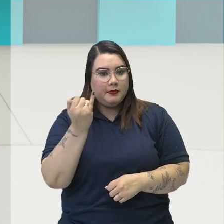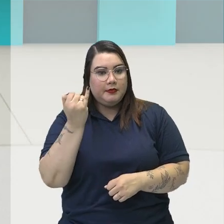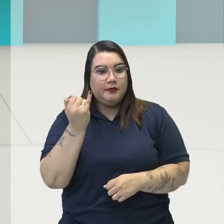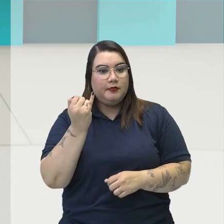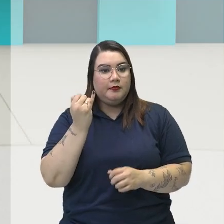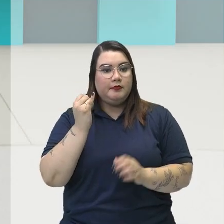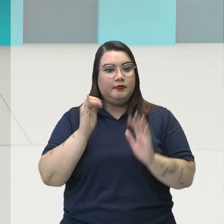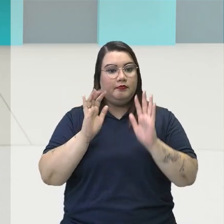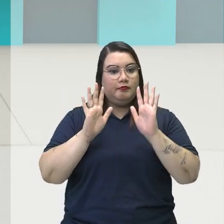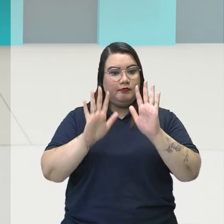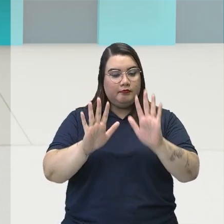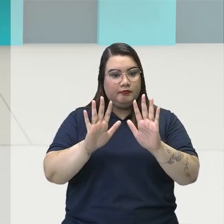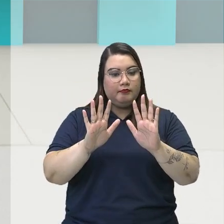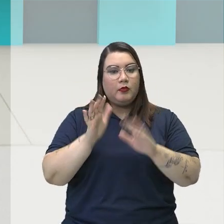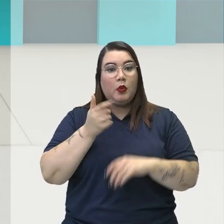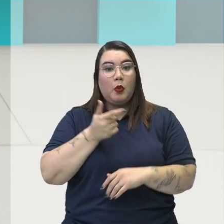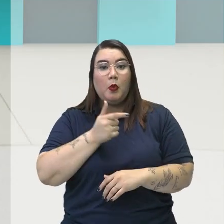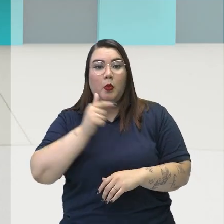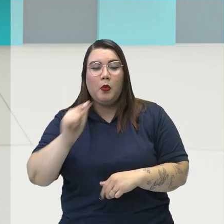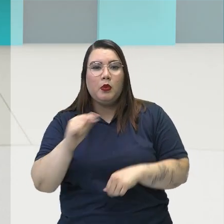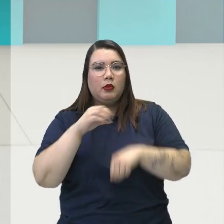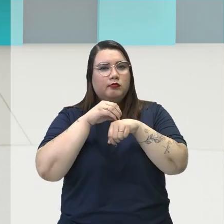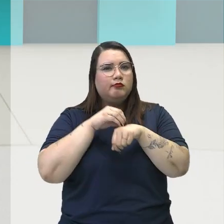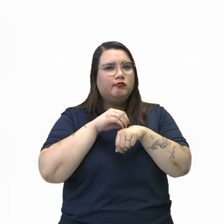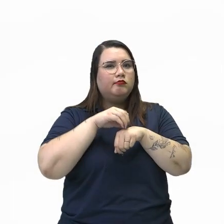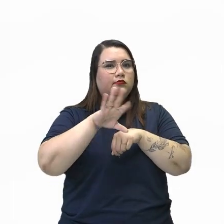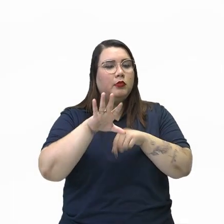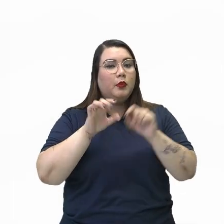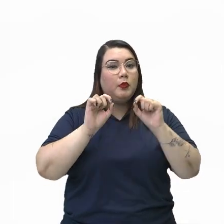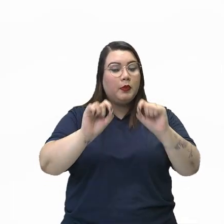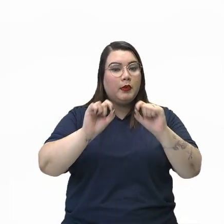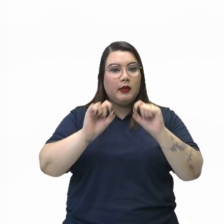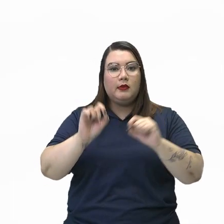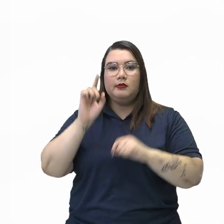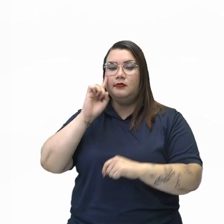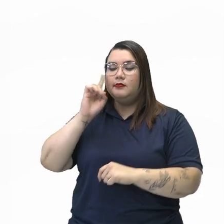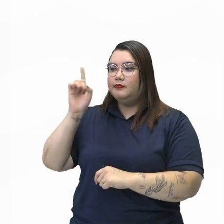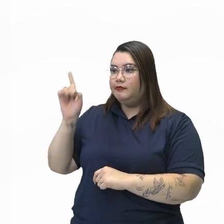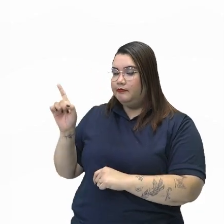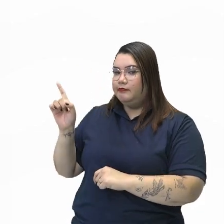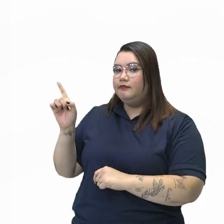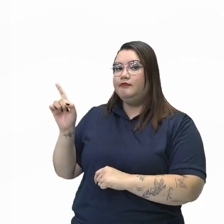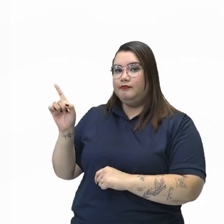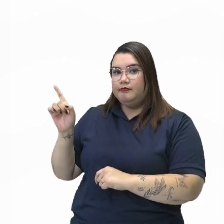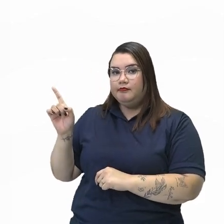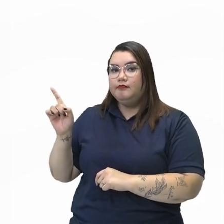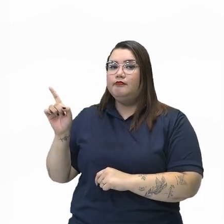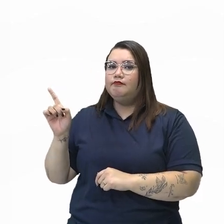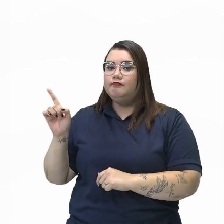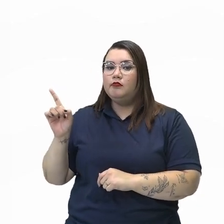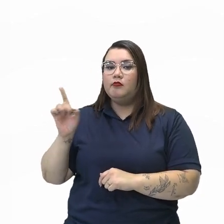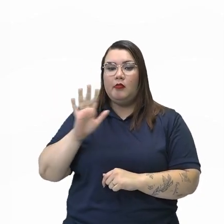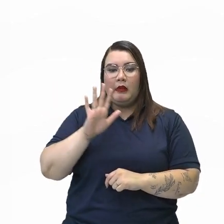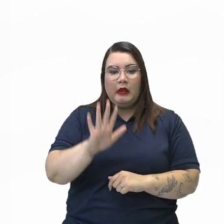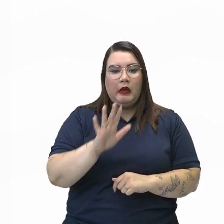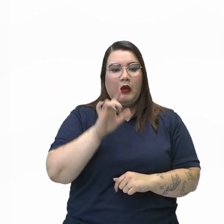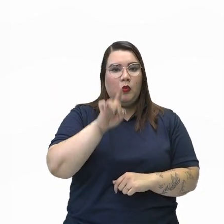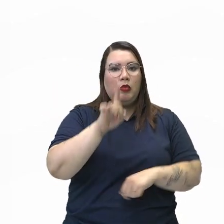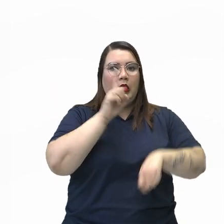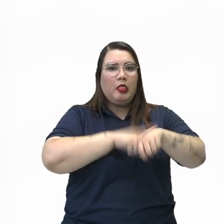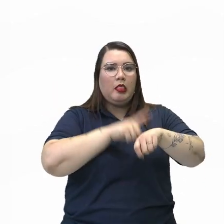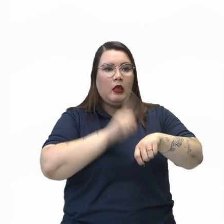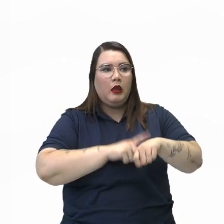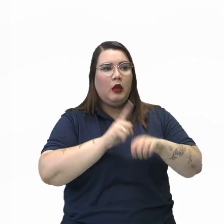lazer. E mais um item bastante importante, anotem aí no caderno de vocês. Não sacrifique o